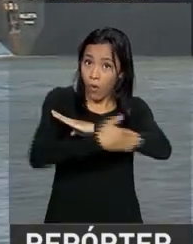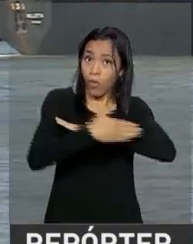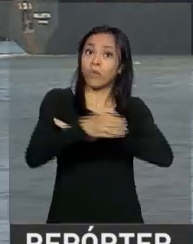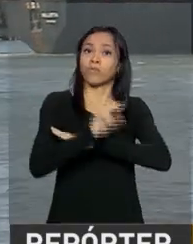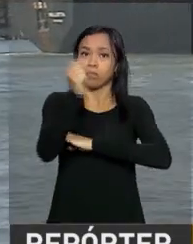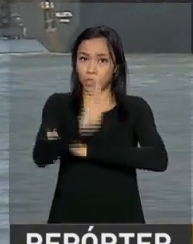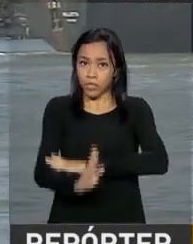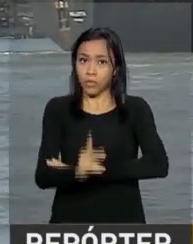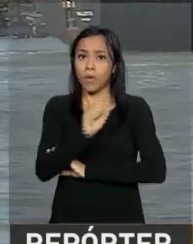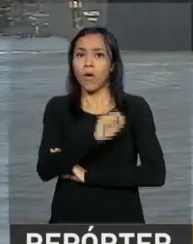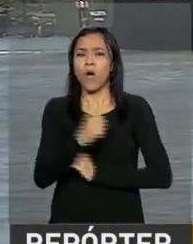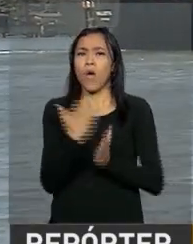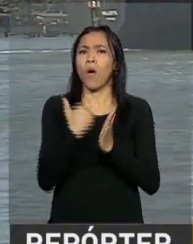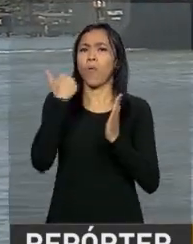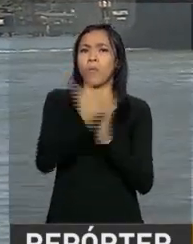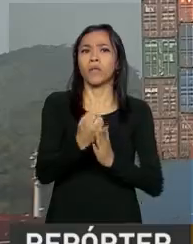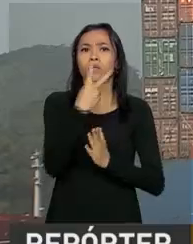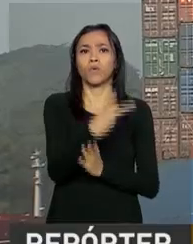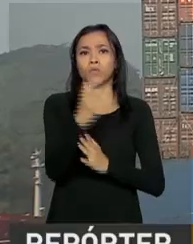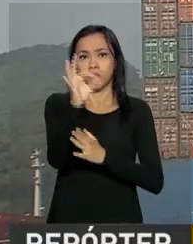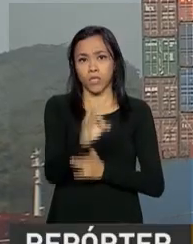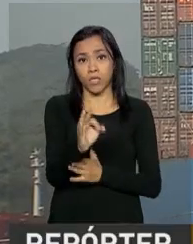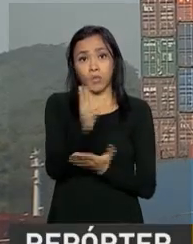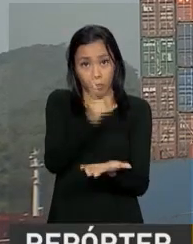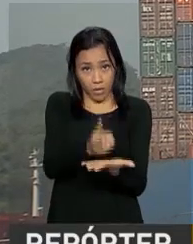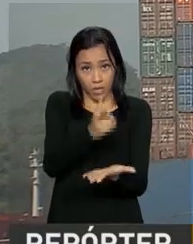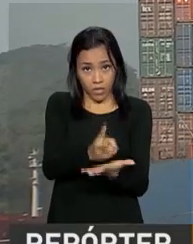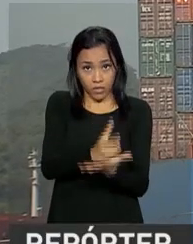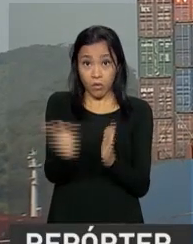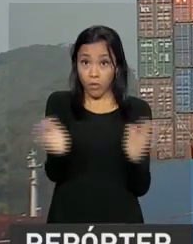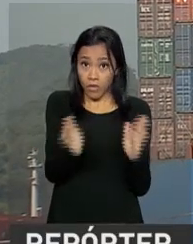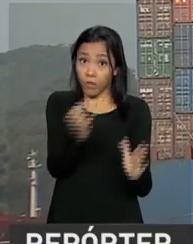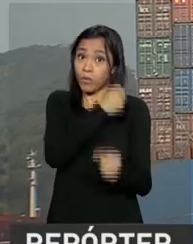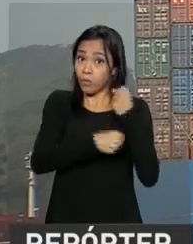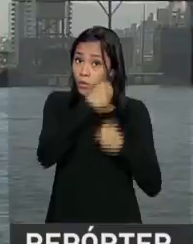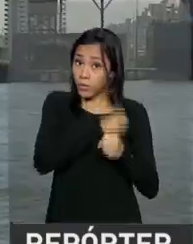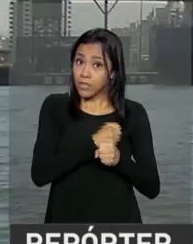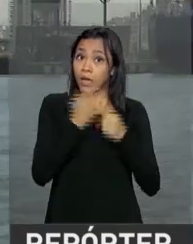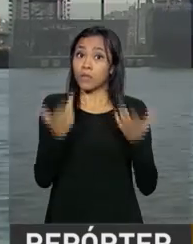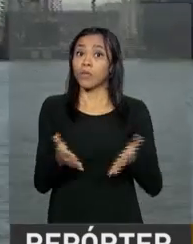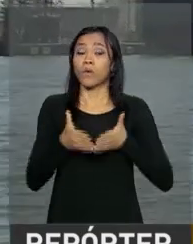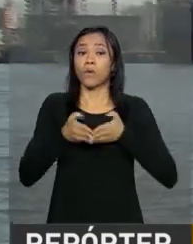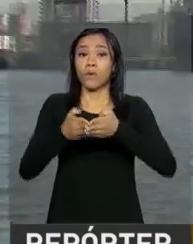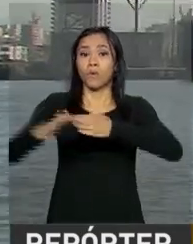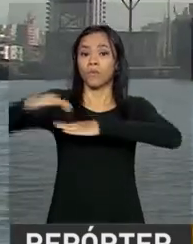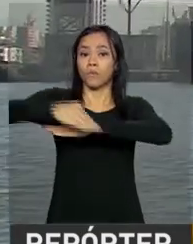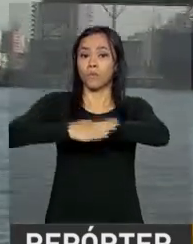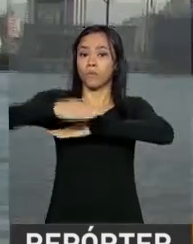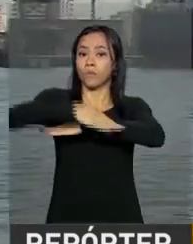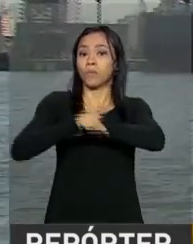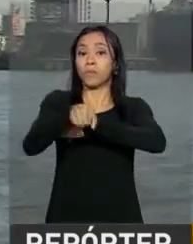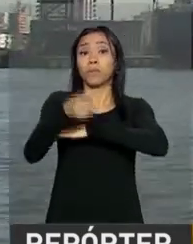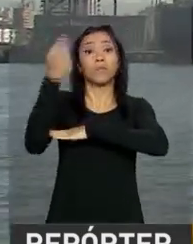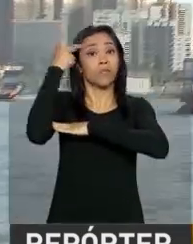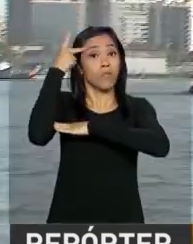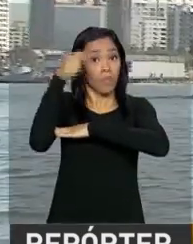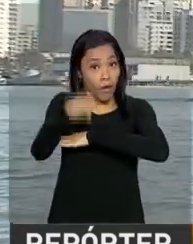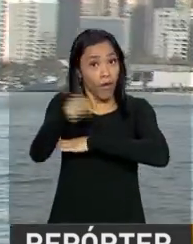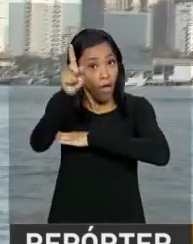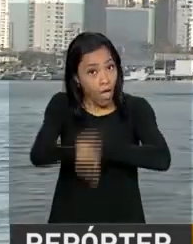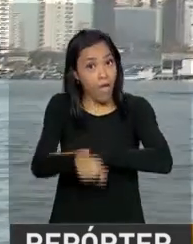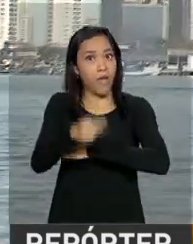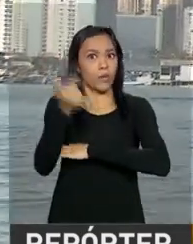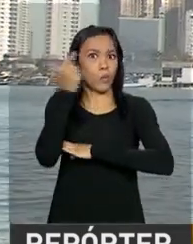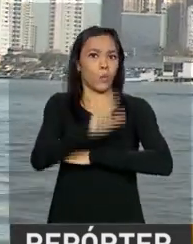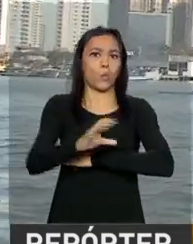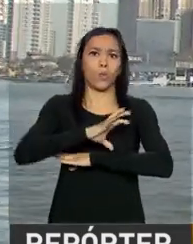de 2% em relação ao mesmo período do ano passado. O Porto de Santos foi o que mais contribuiu para esse